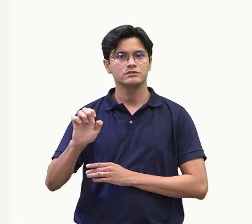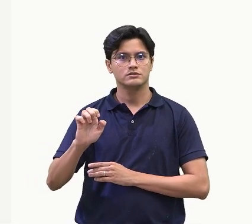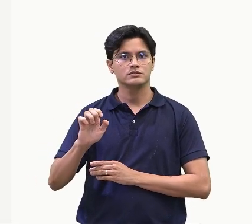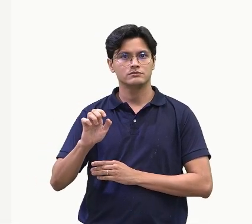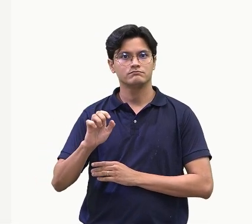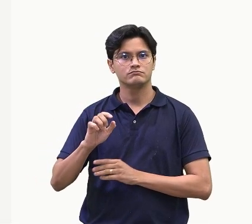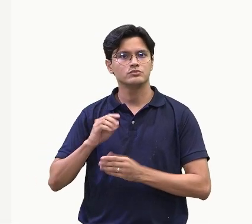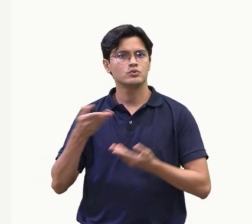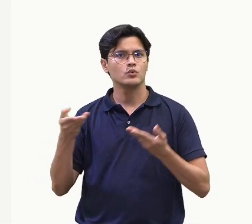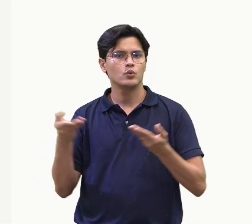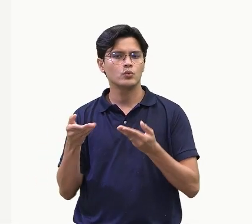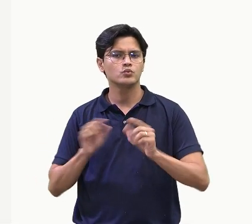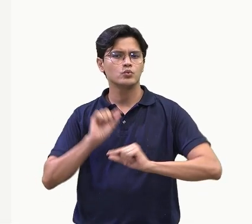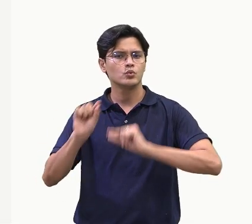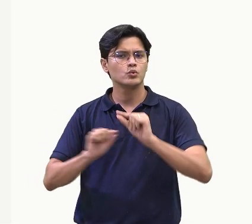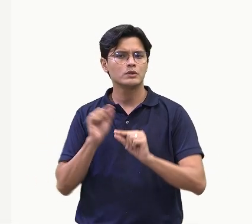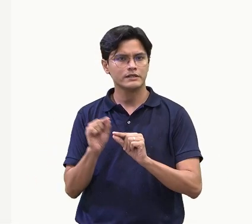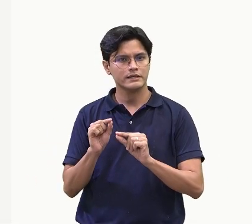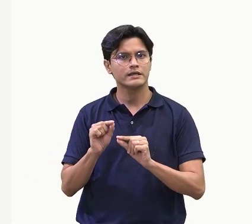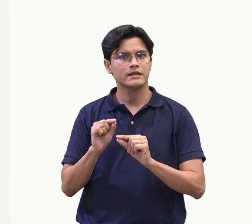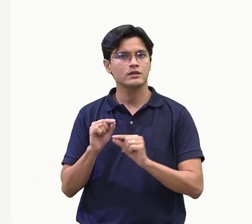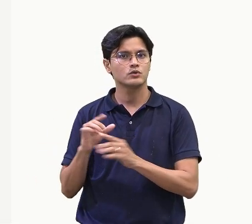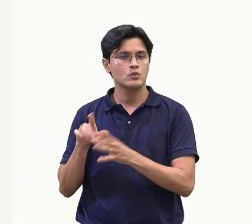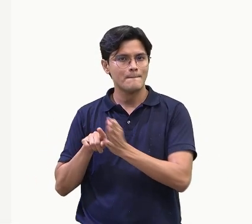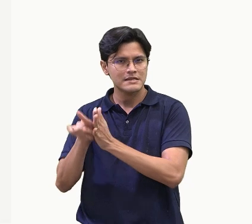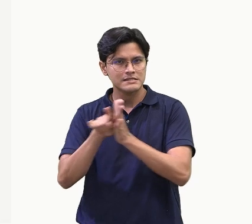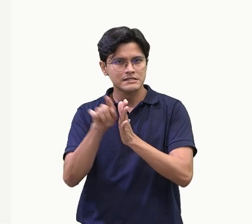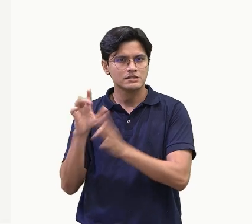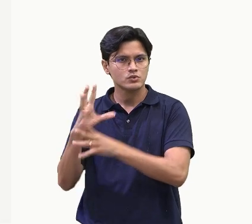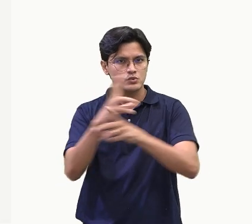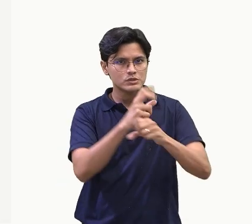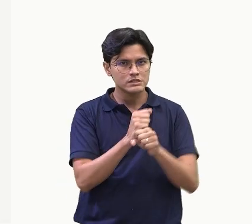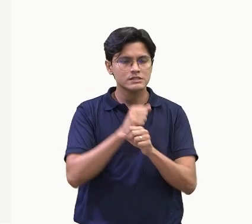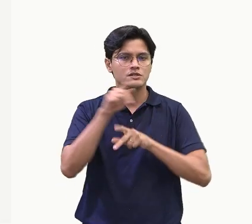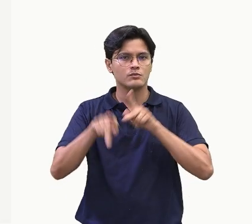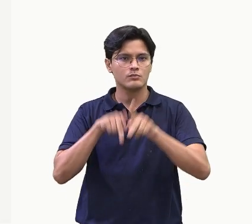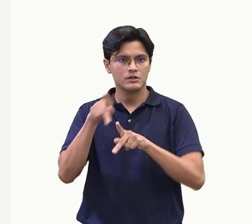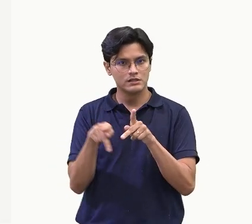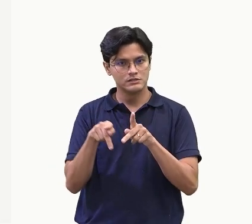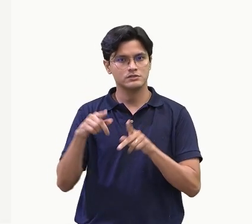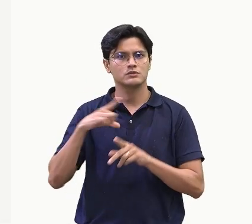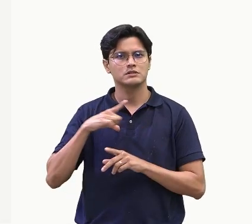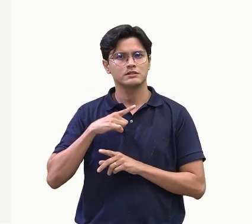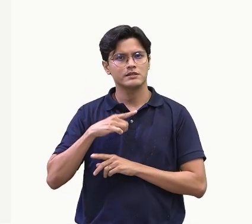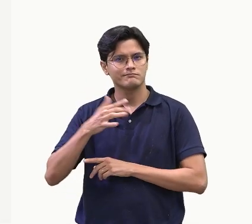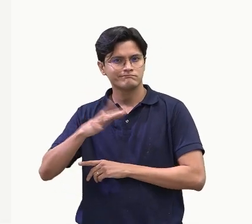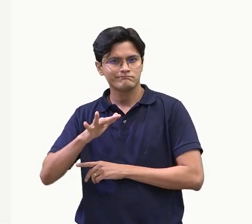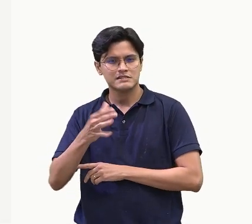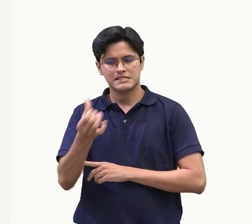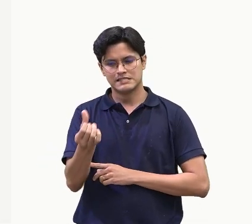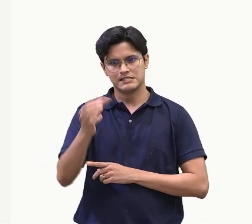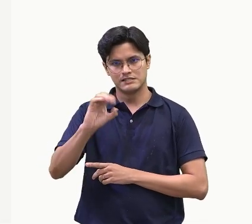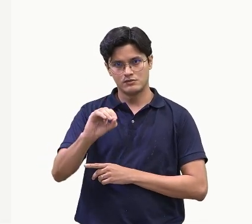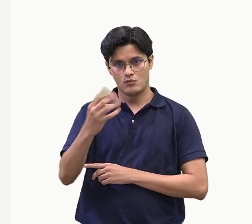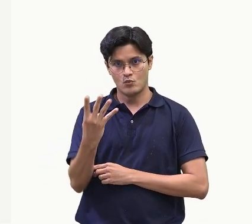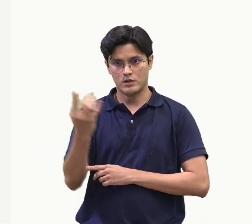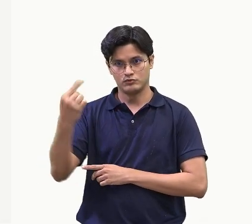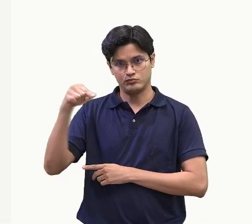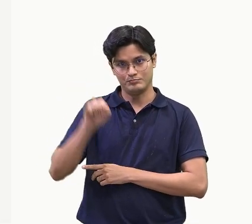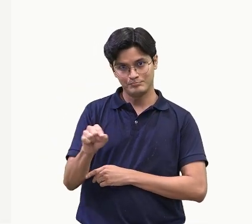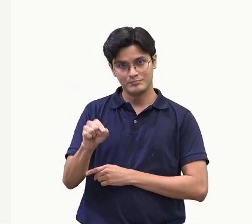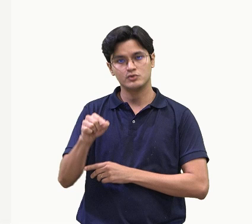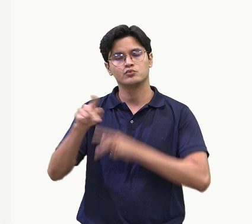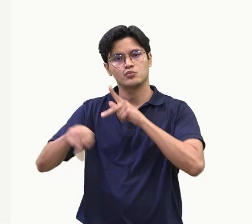de 2002, de que nesse período existiam cerca de 604 mil Mapuches no Chile,